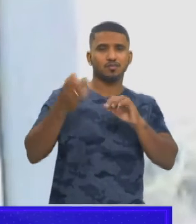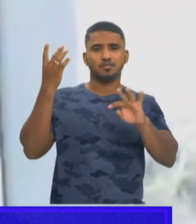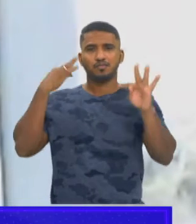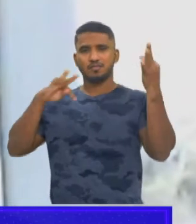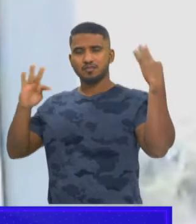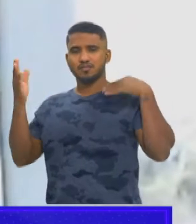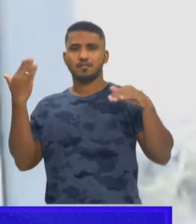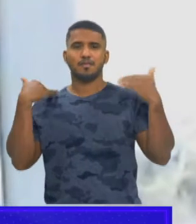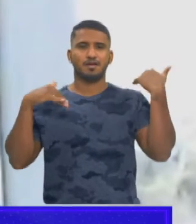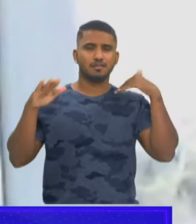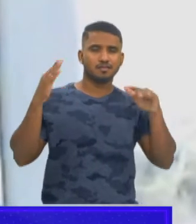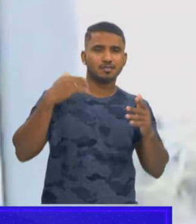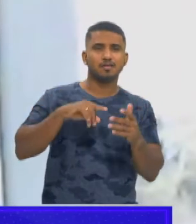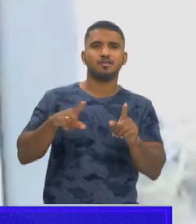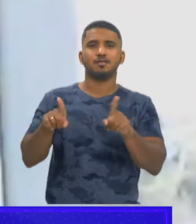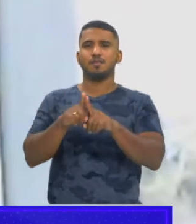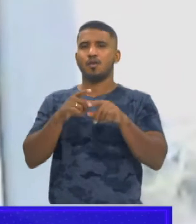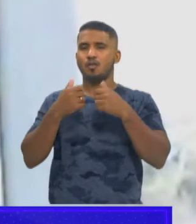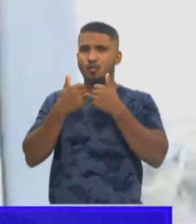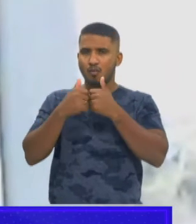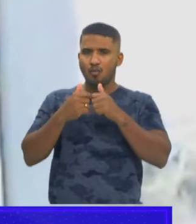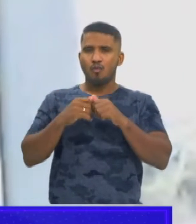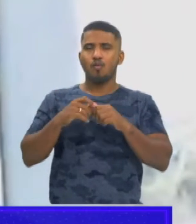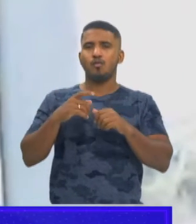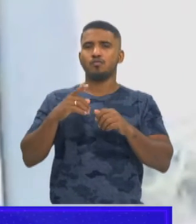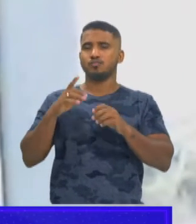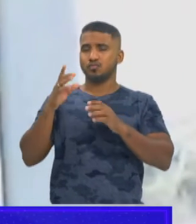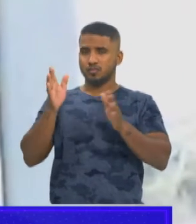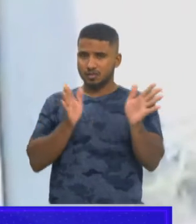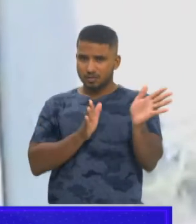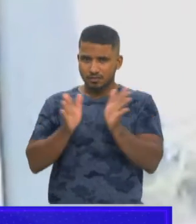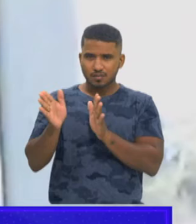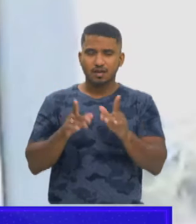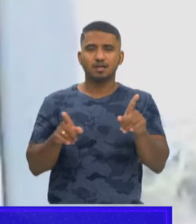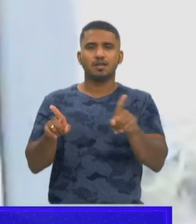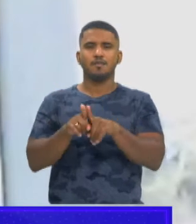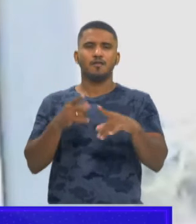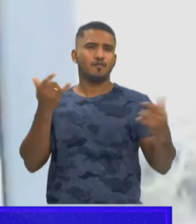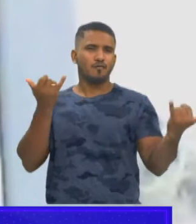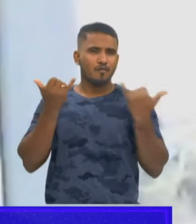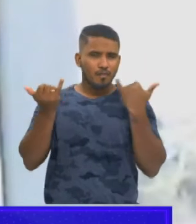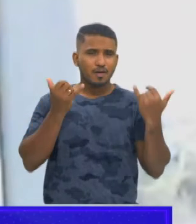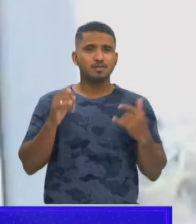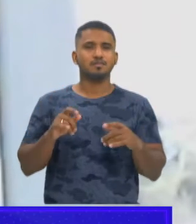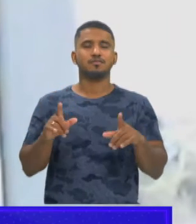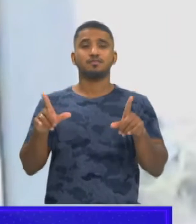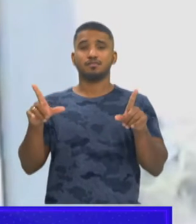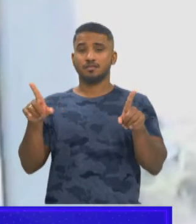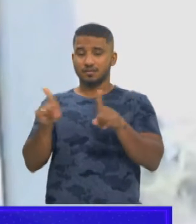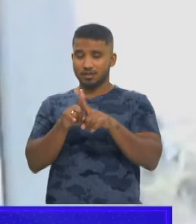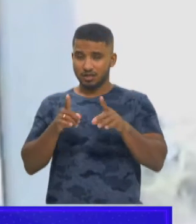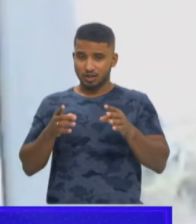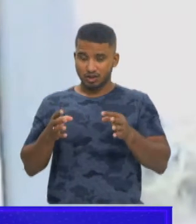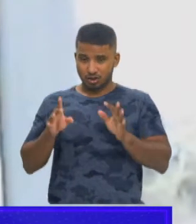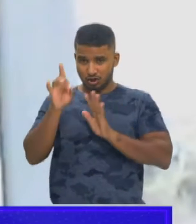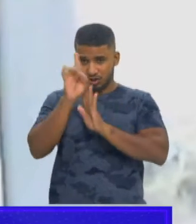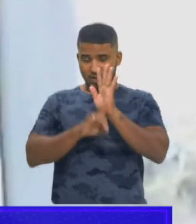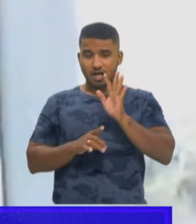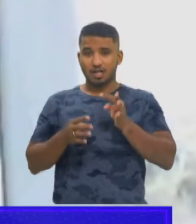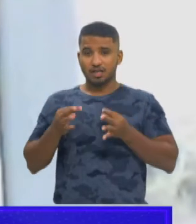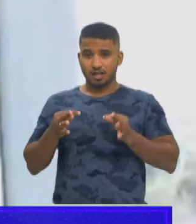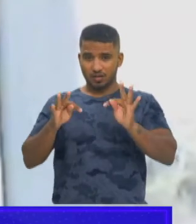assistência social, previdência social, cultura, esporte, turismo, lazer, transporte,